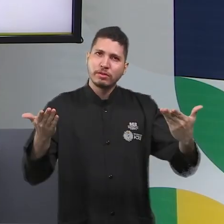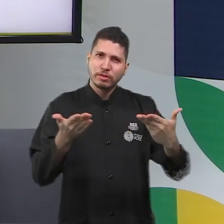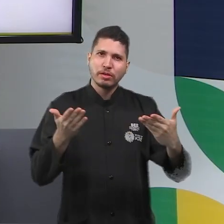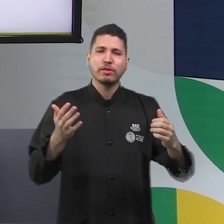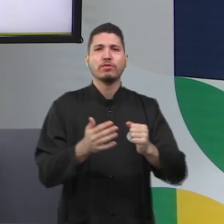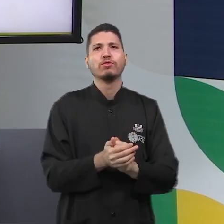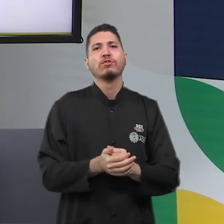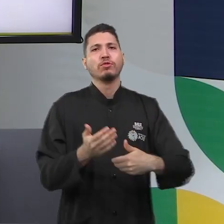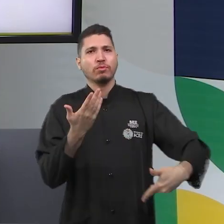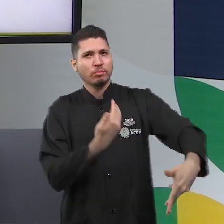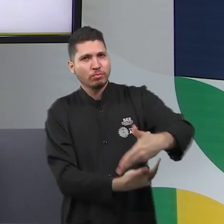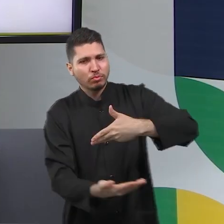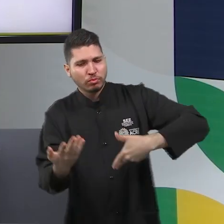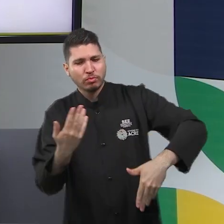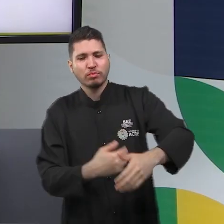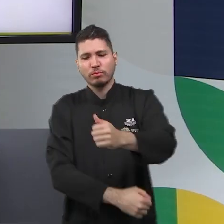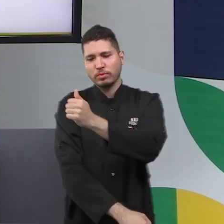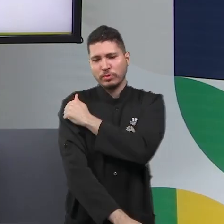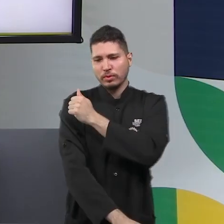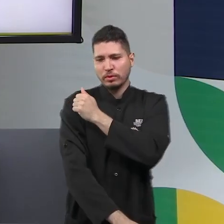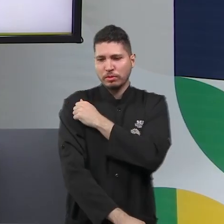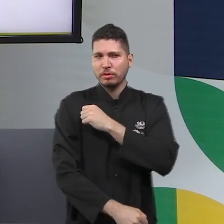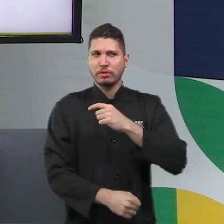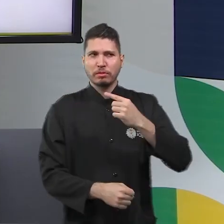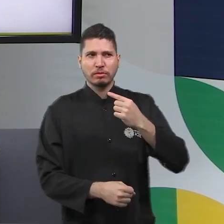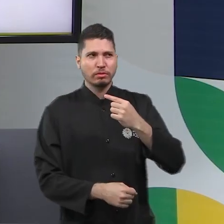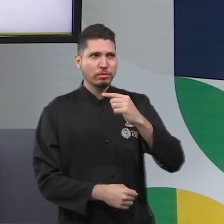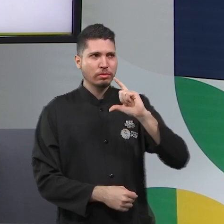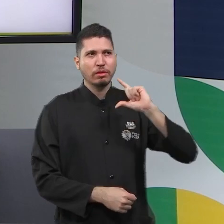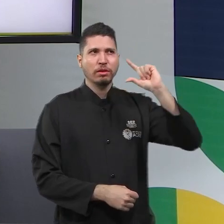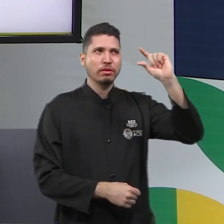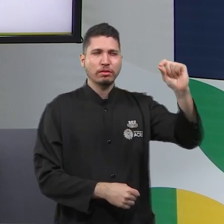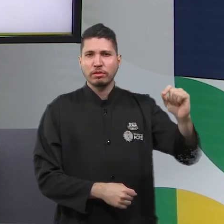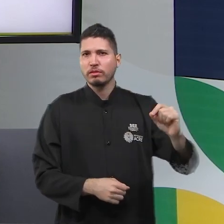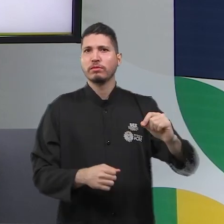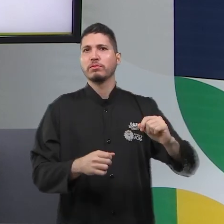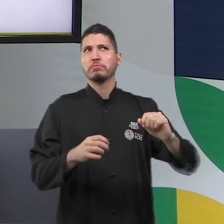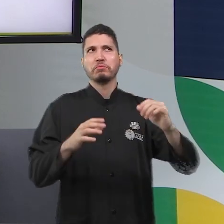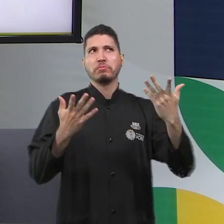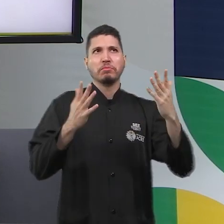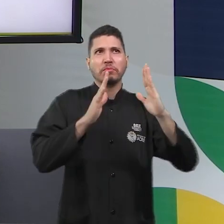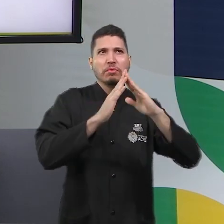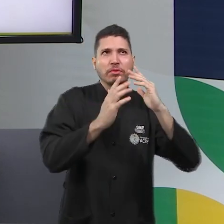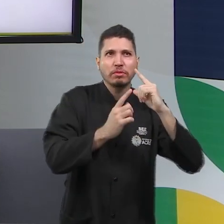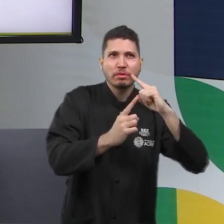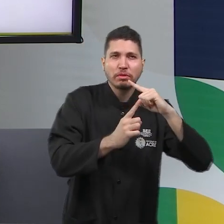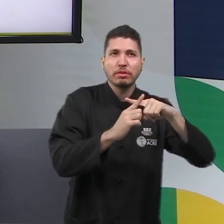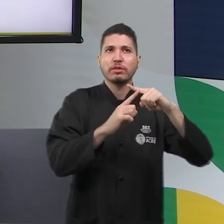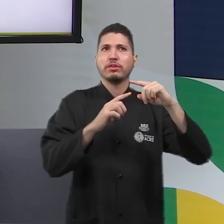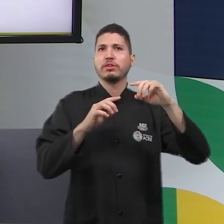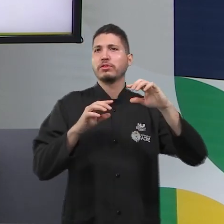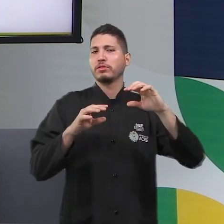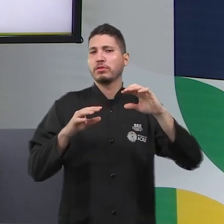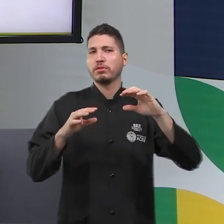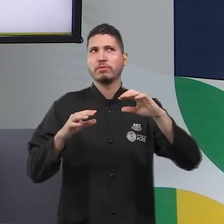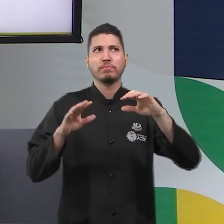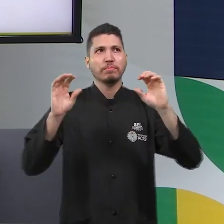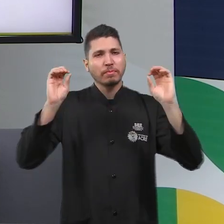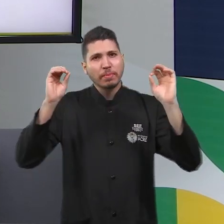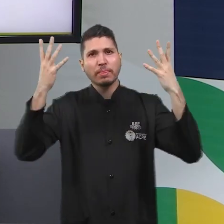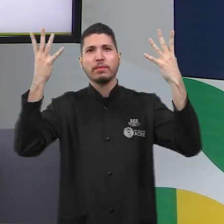sala de aula, nas festas, na igreja, nas religiões. E com essa aula de hoje você possa